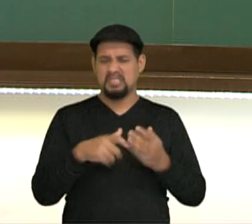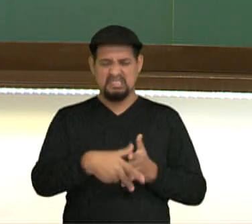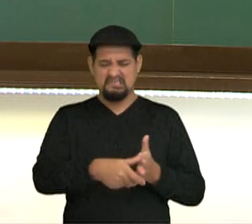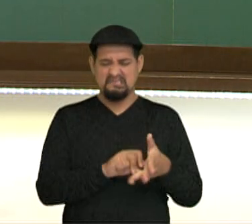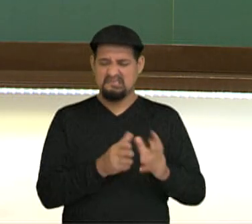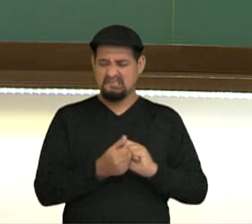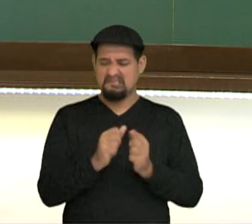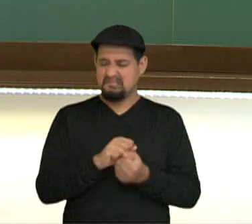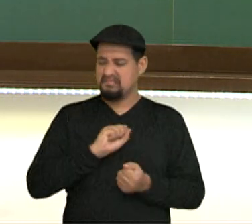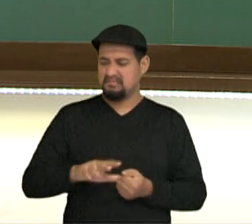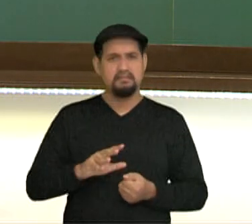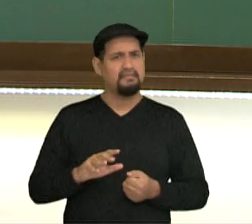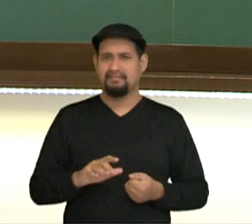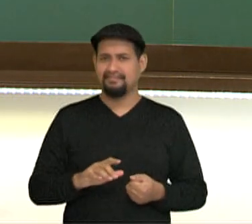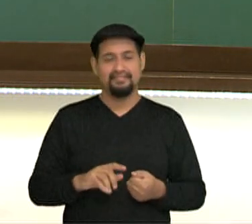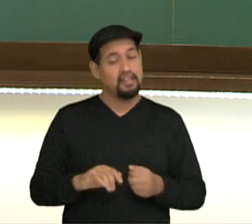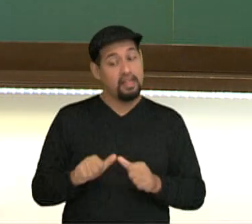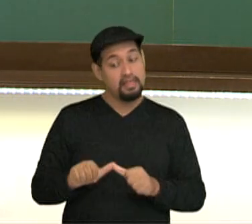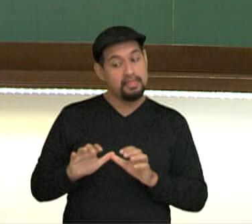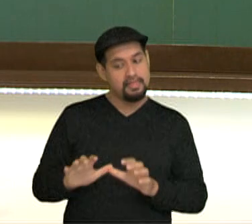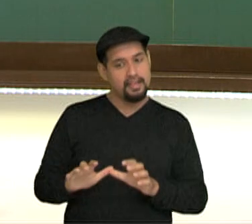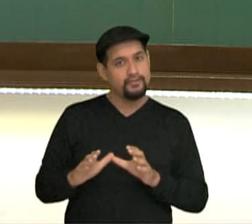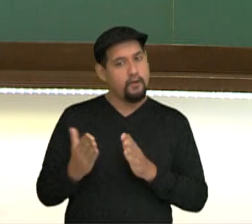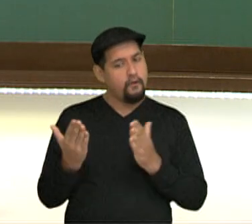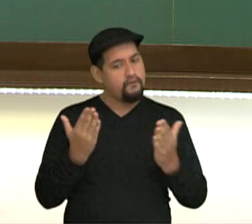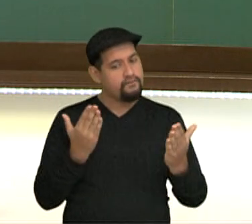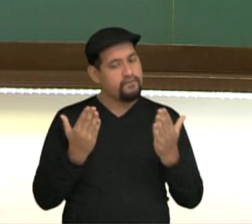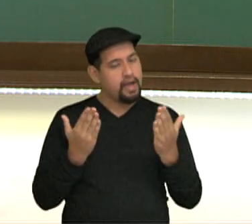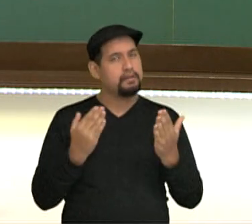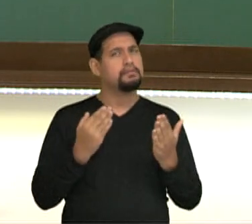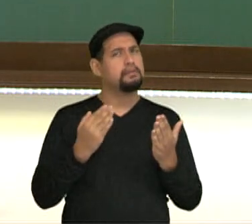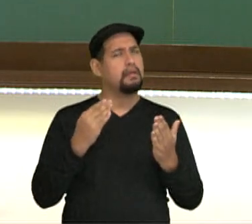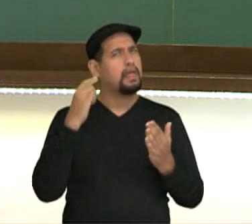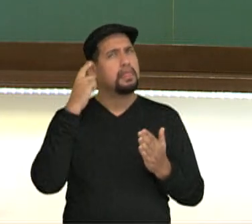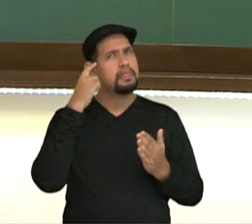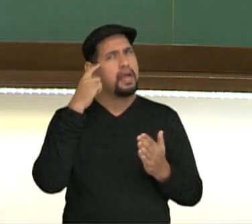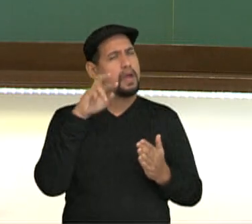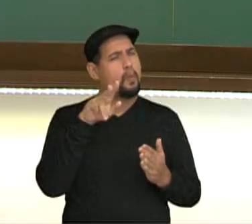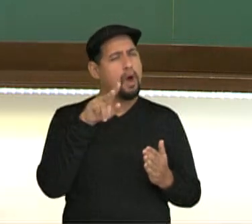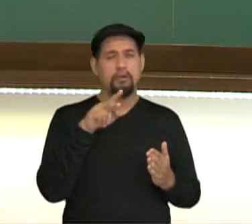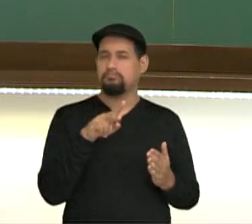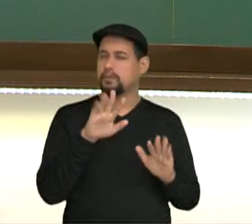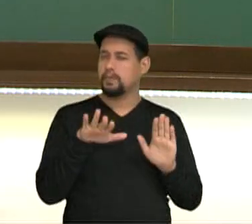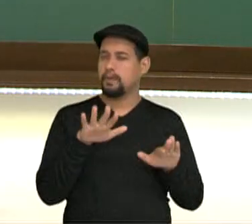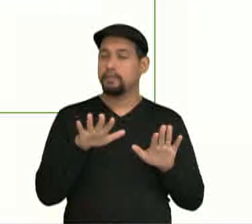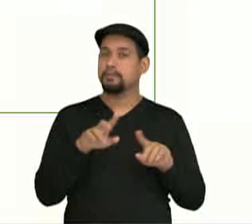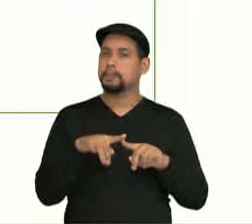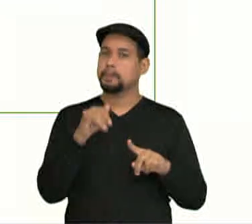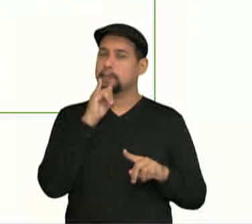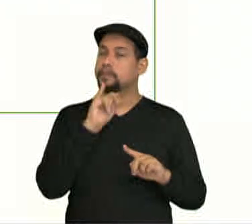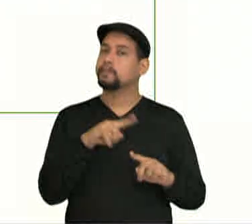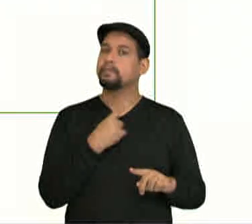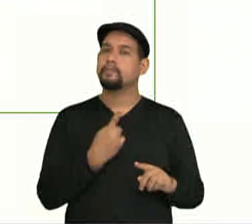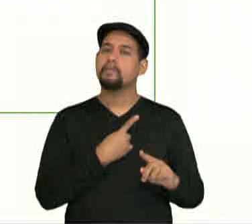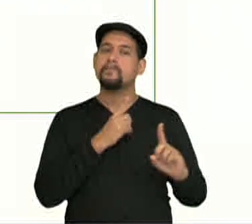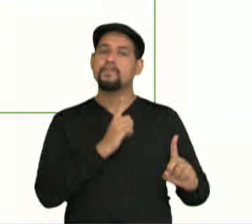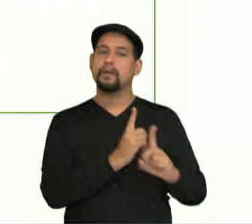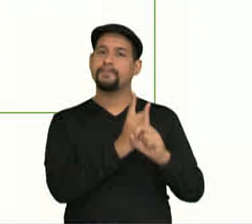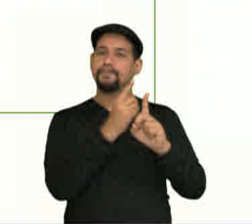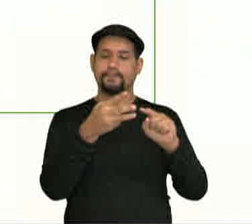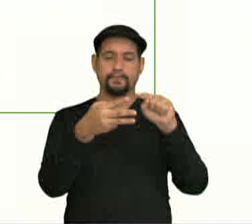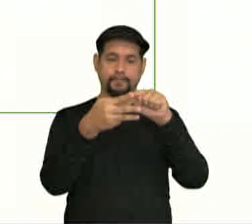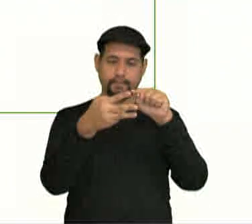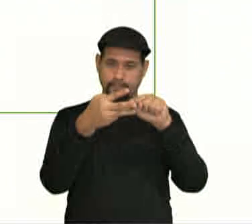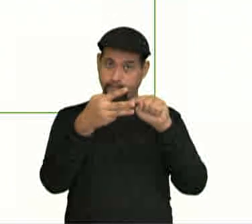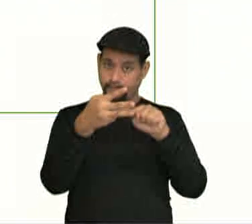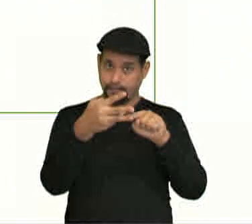folha, como eu sempre digo. Mantenha aí e confere se a ideia está adequada. Vamos lá para a resposta na tela. Ó. Podemos identificar 3 tipos de